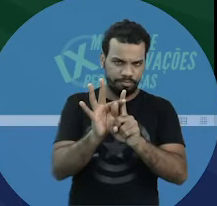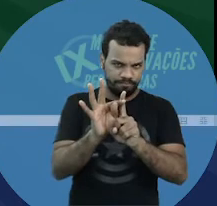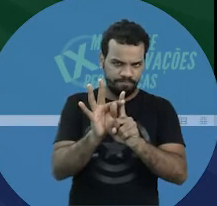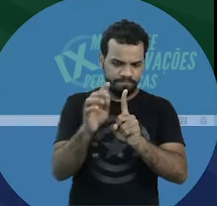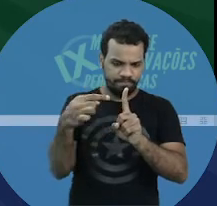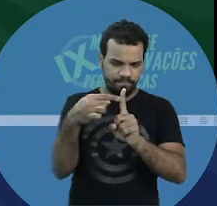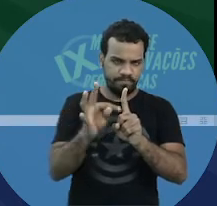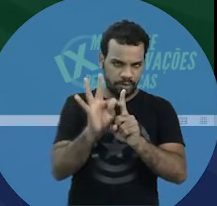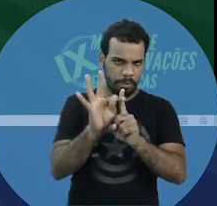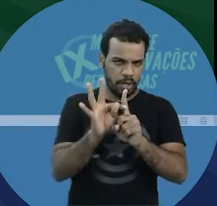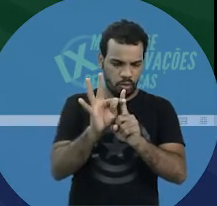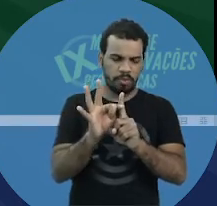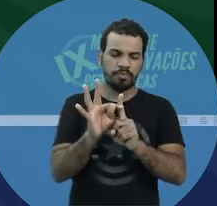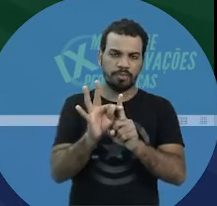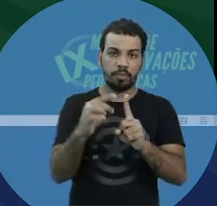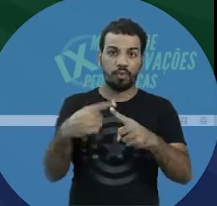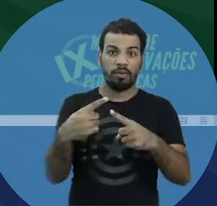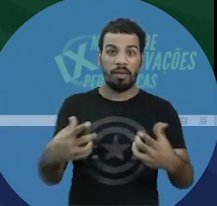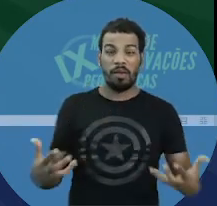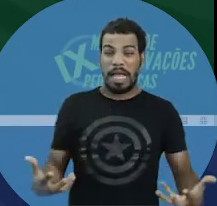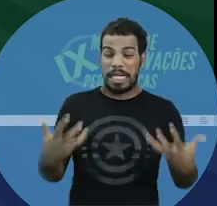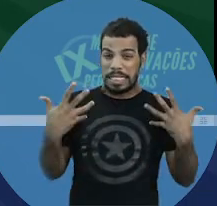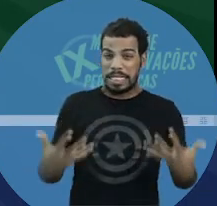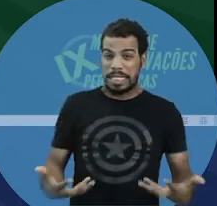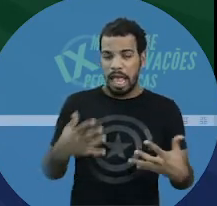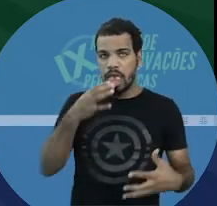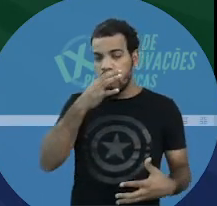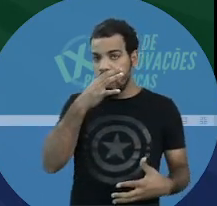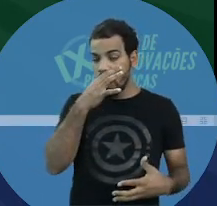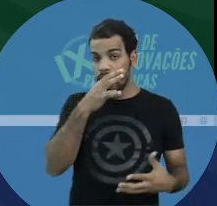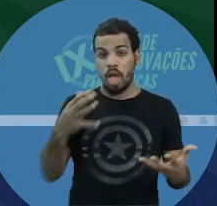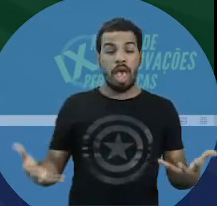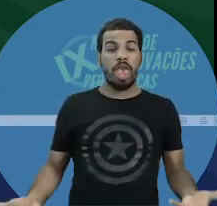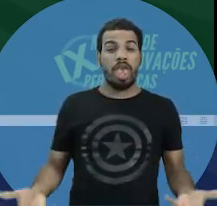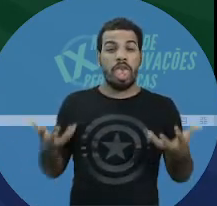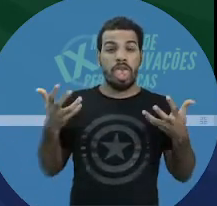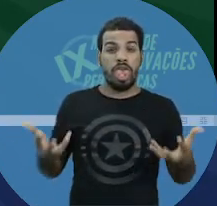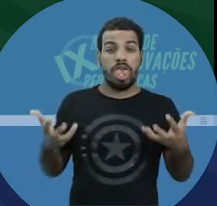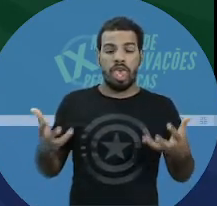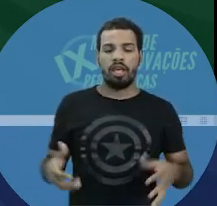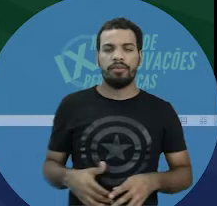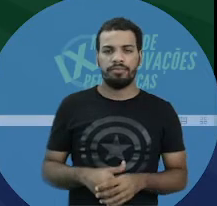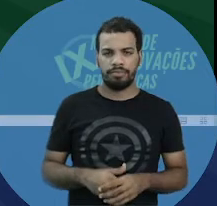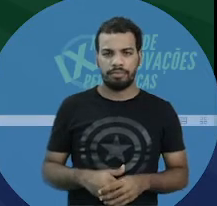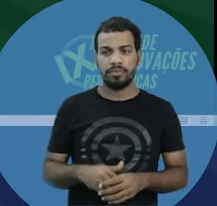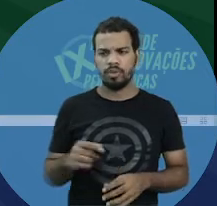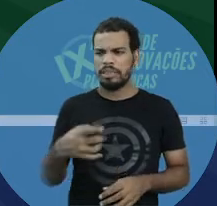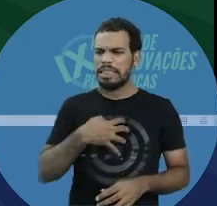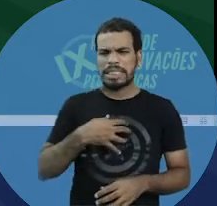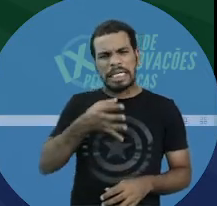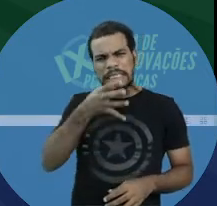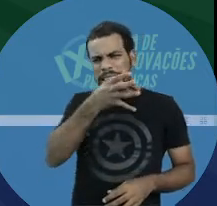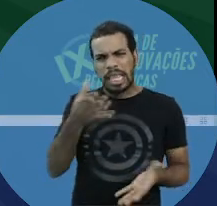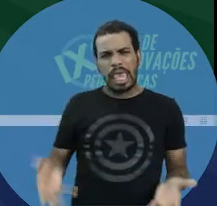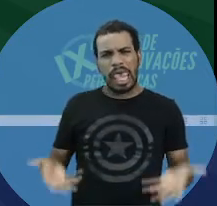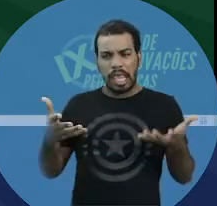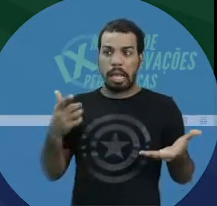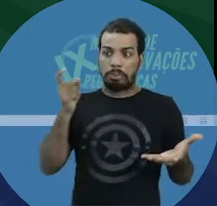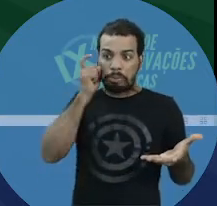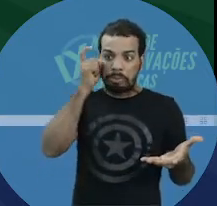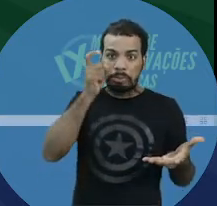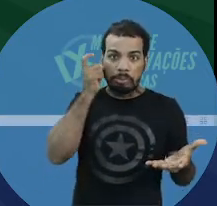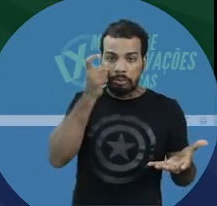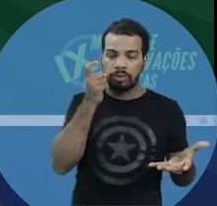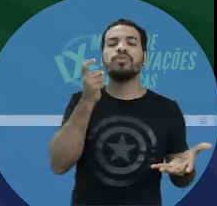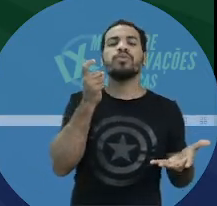mas assim, porque estava muito quente, né? Começou a ficar muito quente, muito quente. Nós ficamos muito preocupados, mas